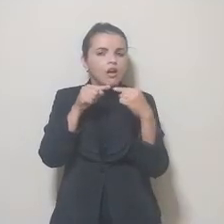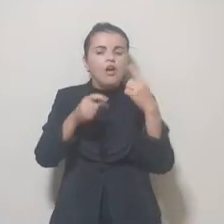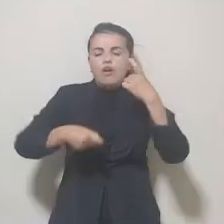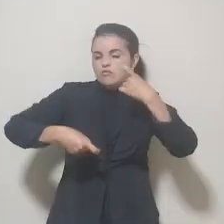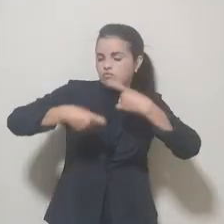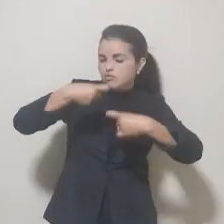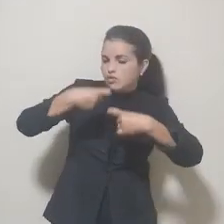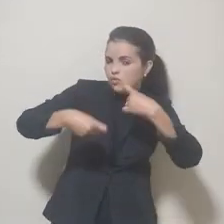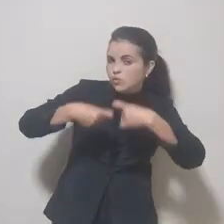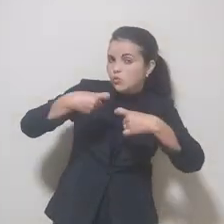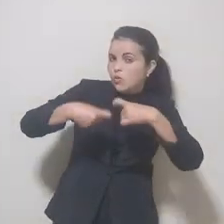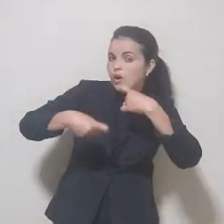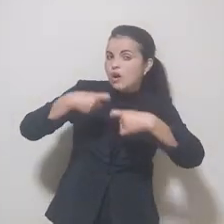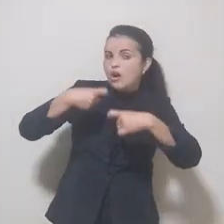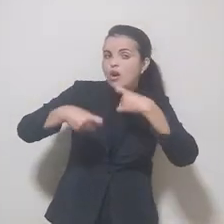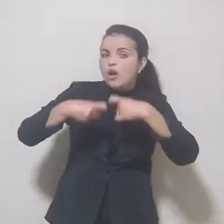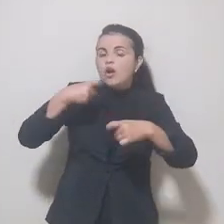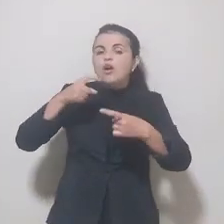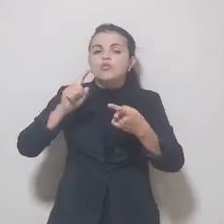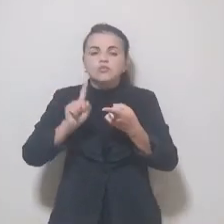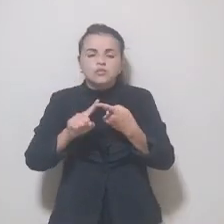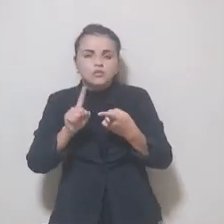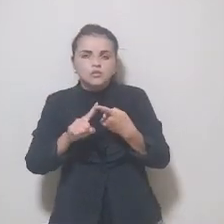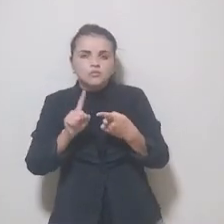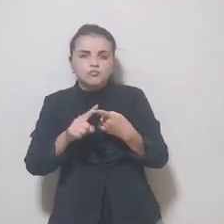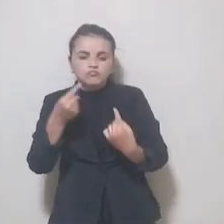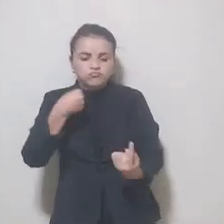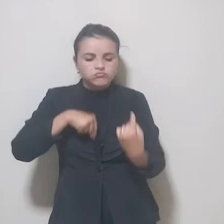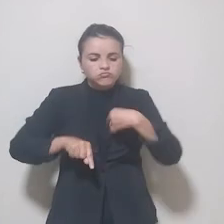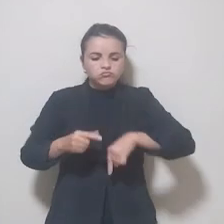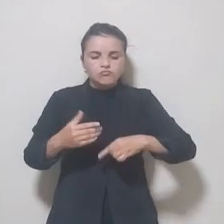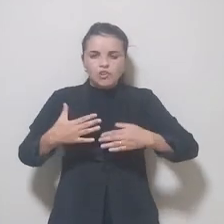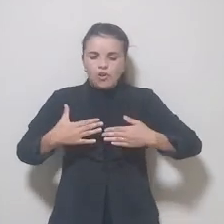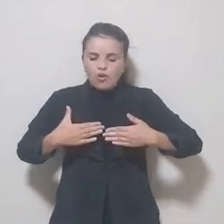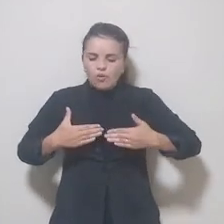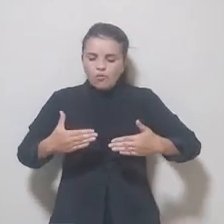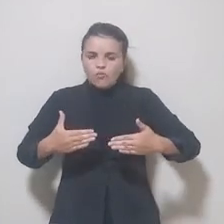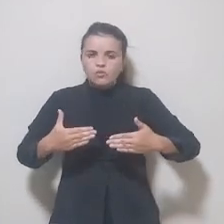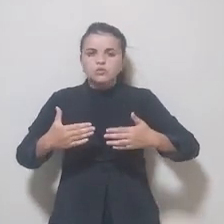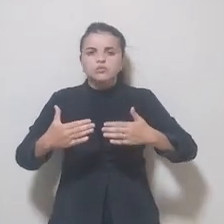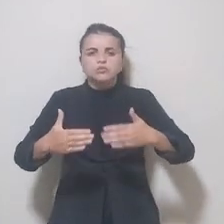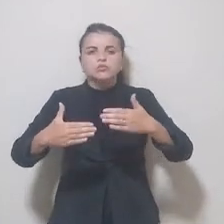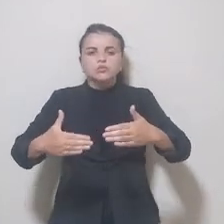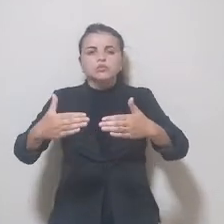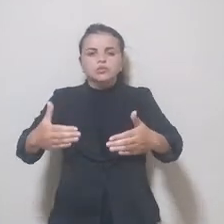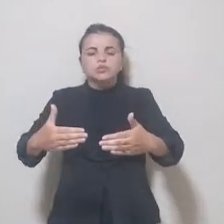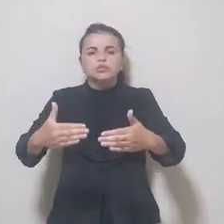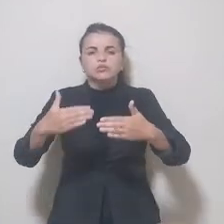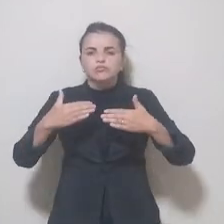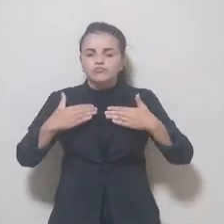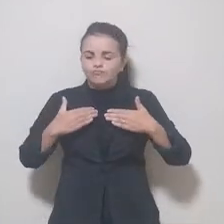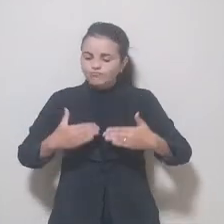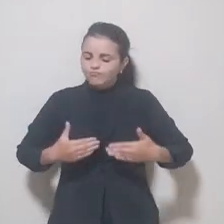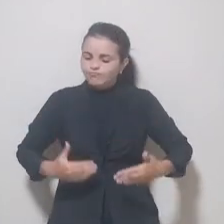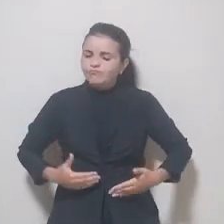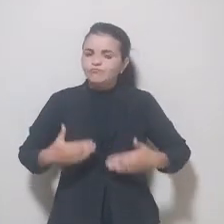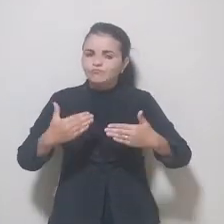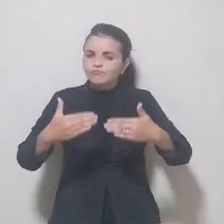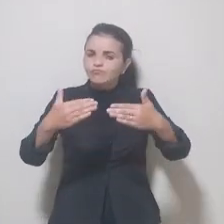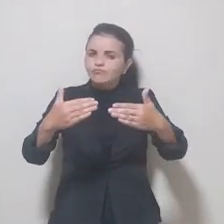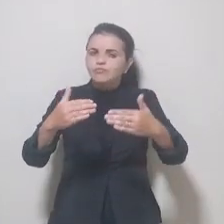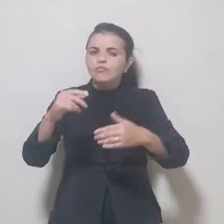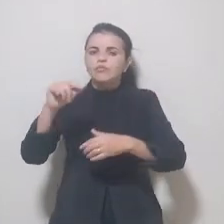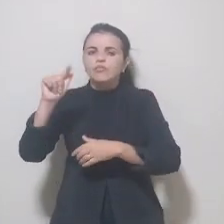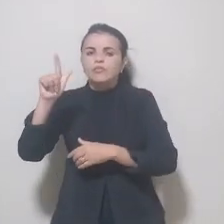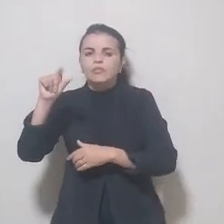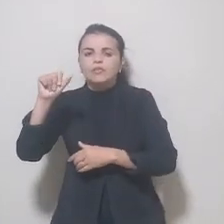vida sexual, com a puberdade, que é as gônadas. As gônadas são as